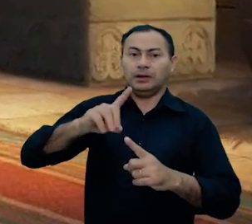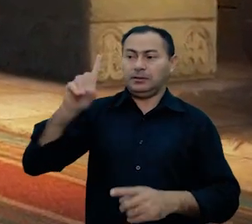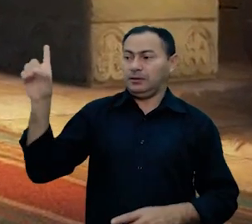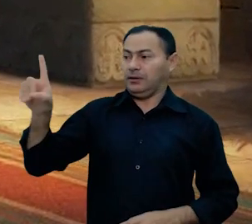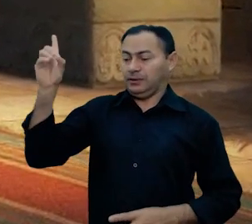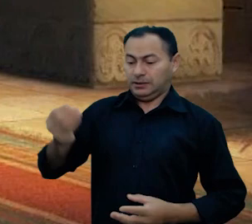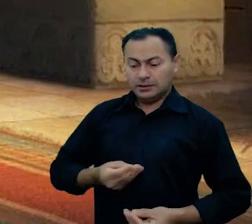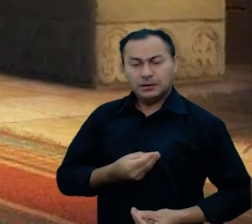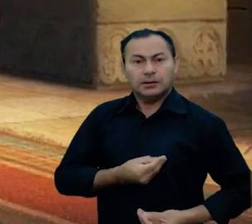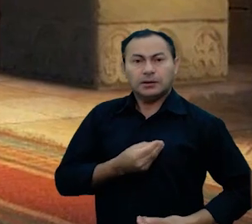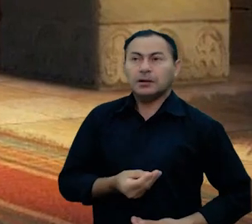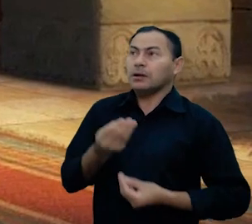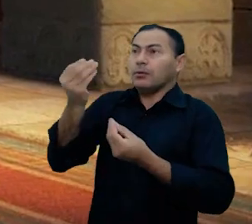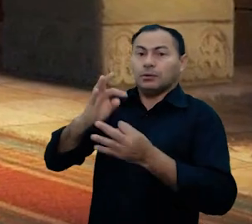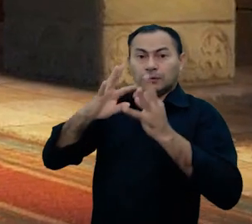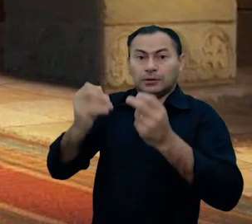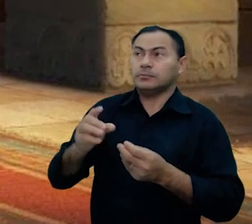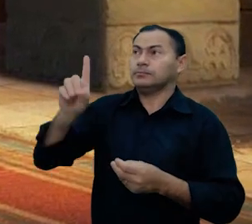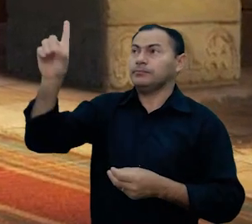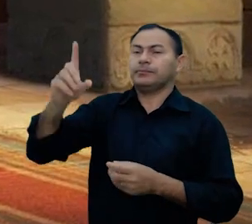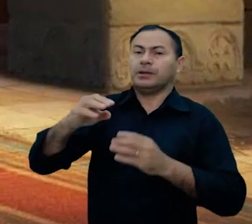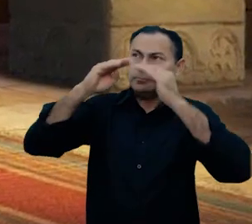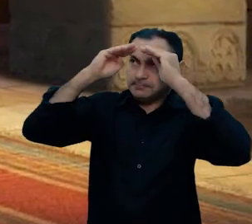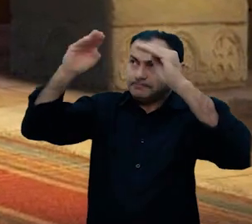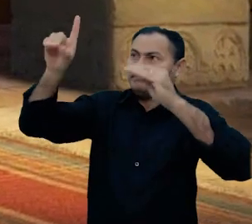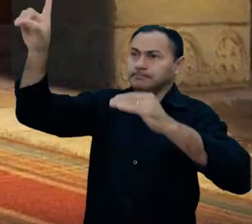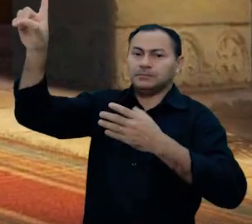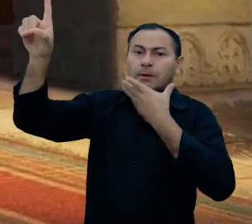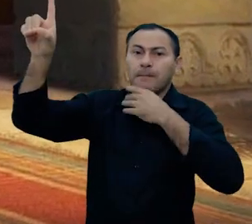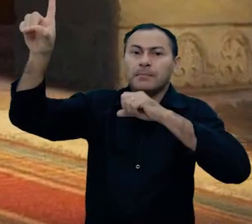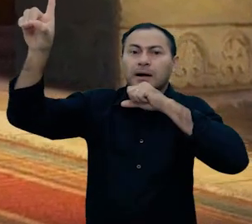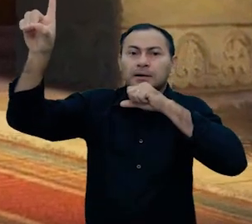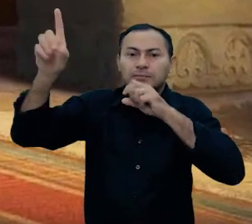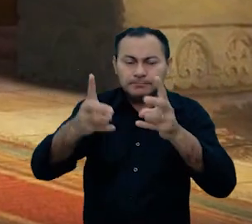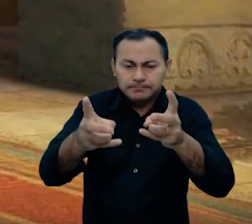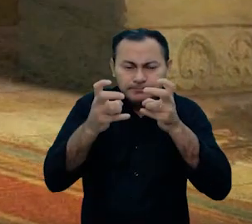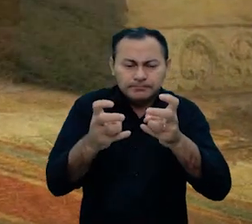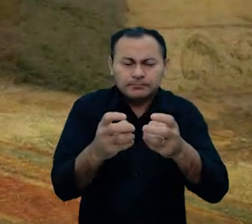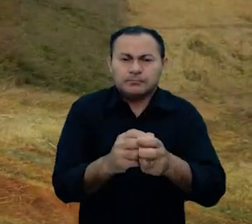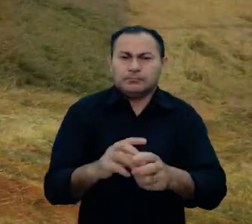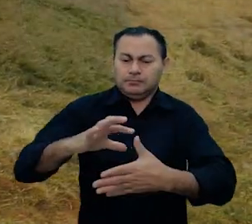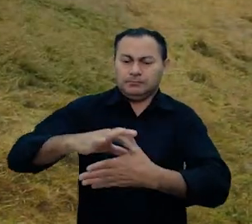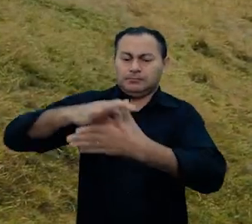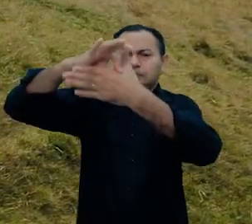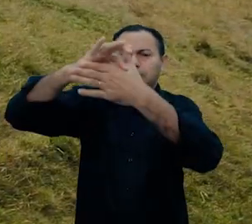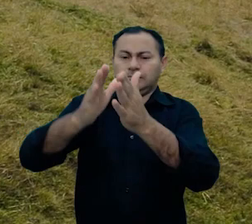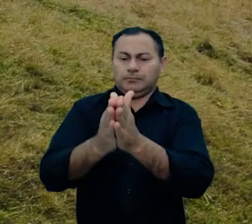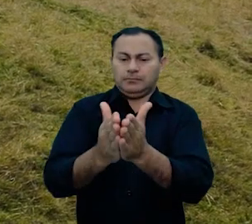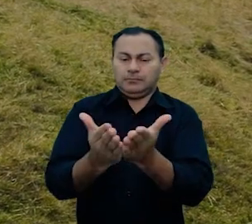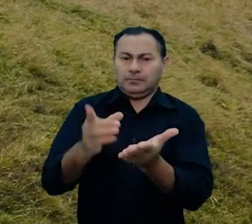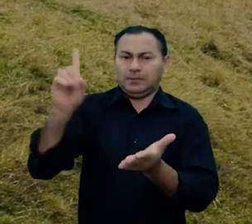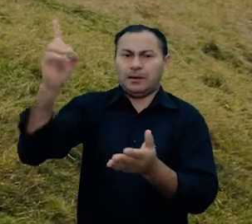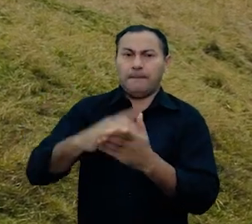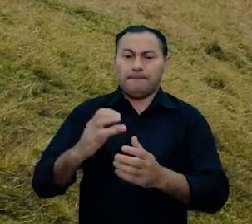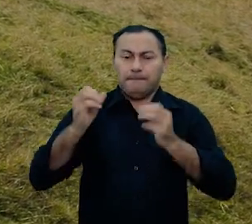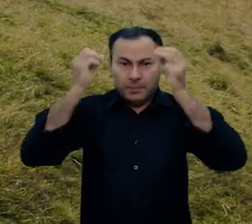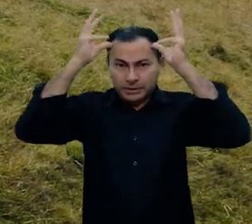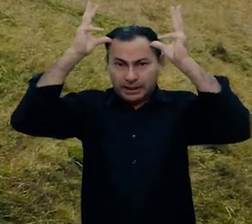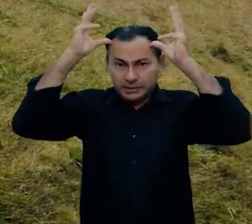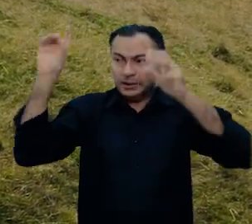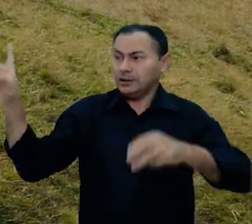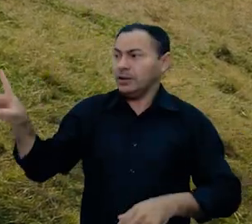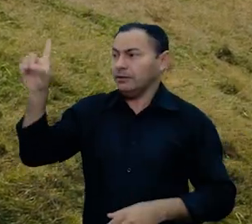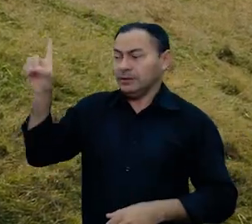Deus. Ele estava disposto a cumprir a vontade do Pai. É interessante notar que muitos dos grandes líderes da Bíblia, como Moisés e Davi,